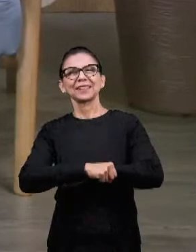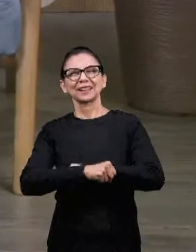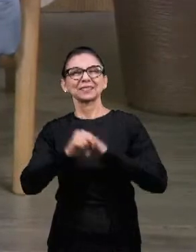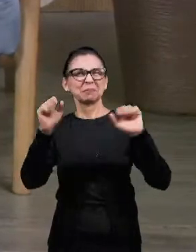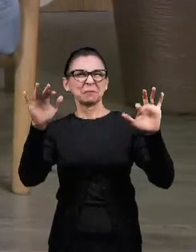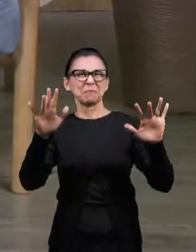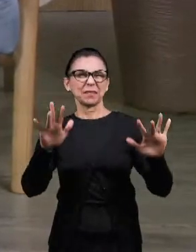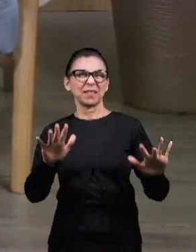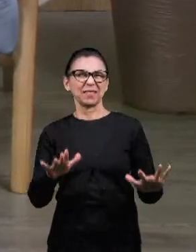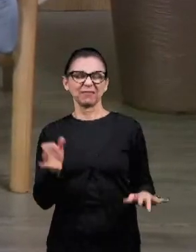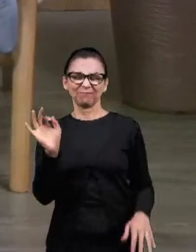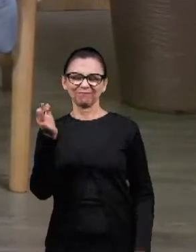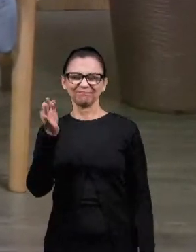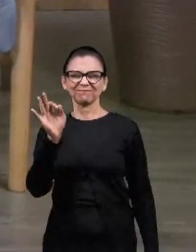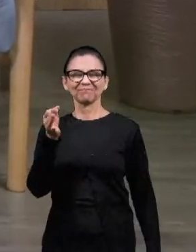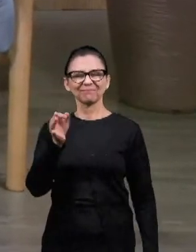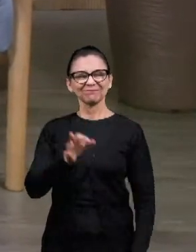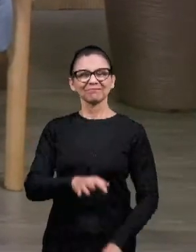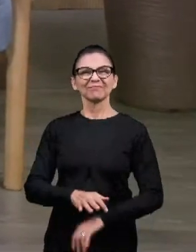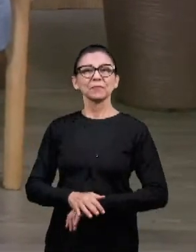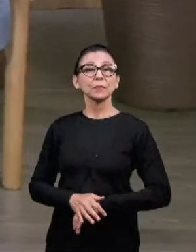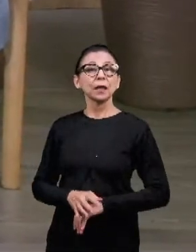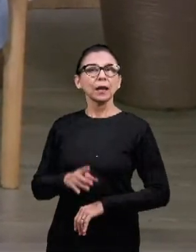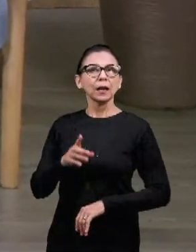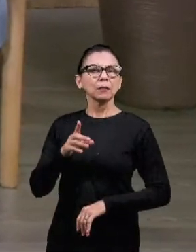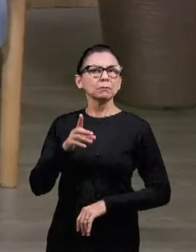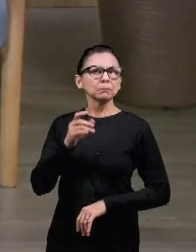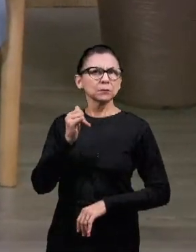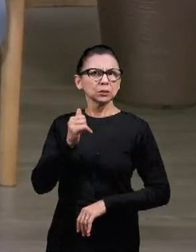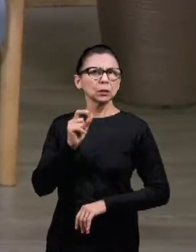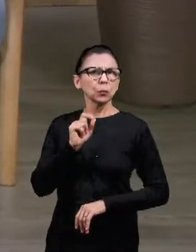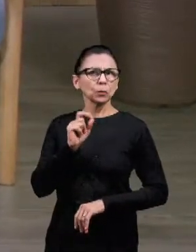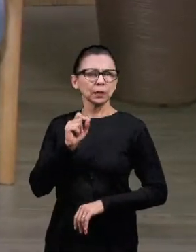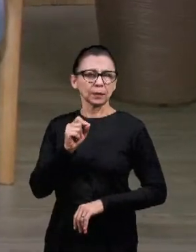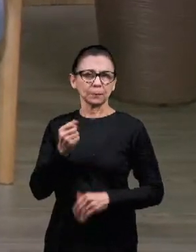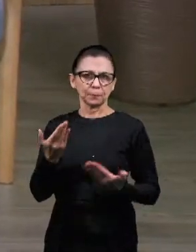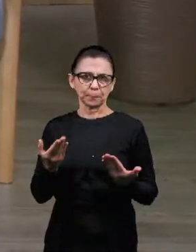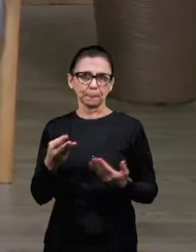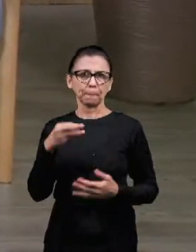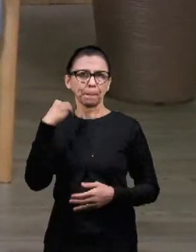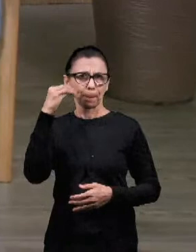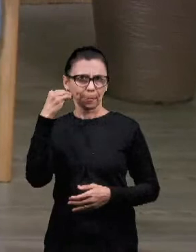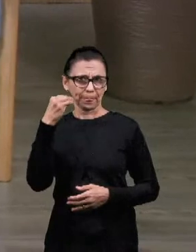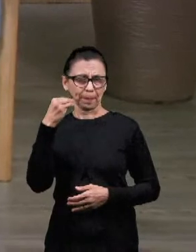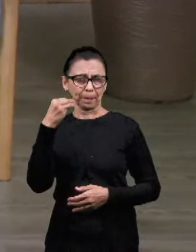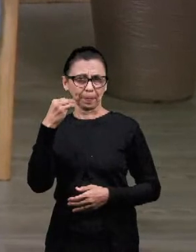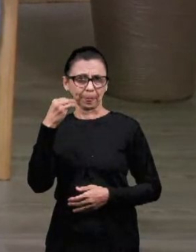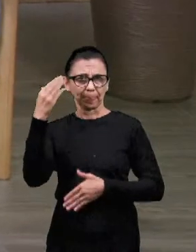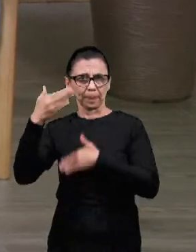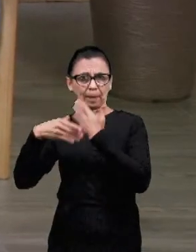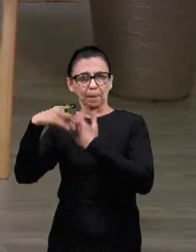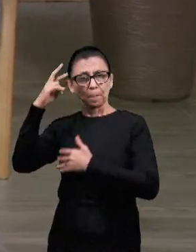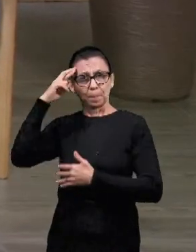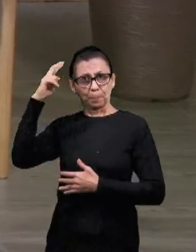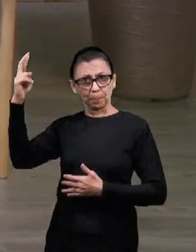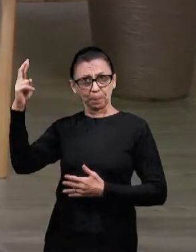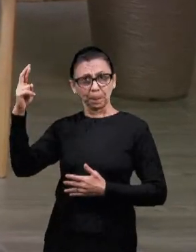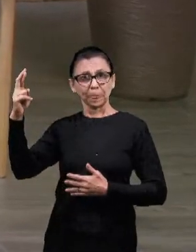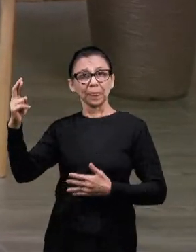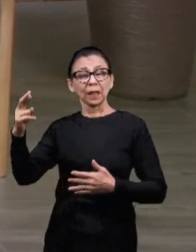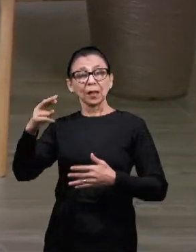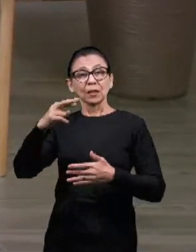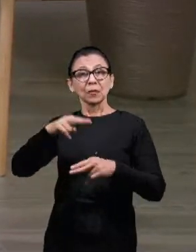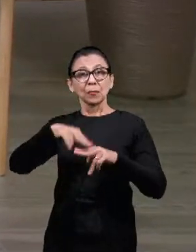bênção, certamente. Podemos dizer isso tanto pelas experiências que sempre vivemos, quanto pela